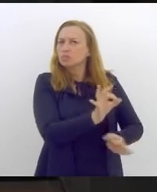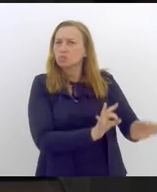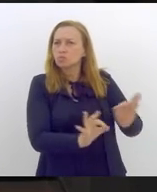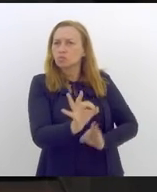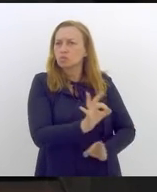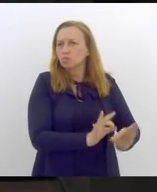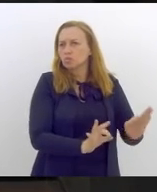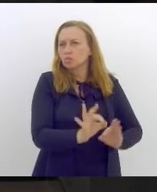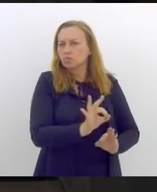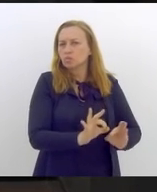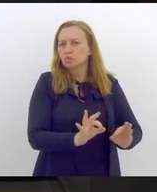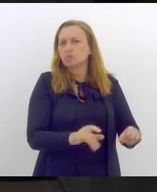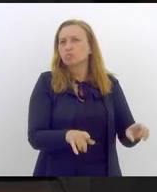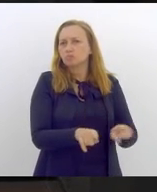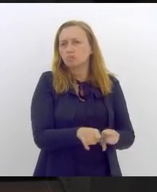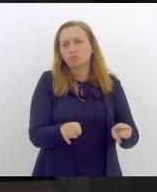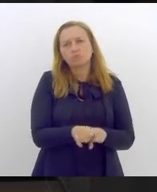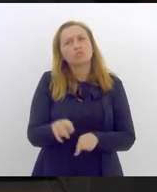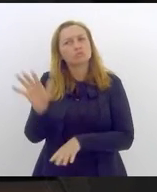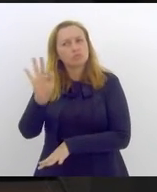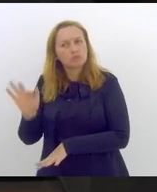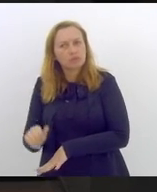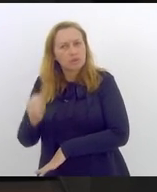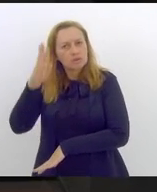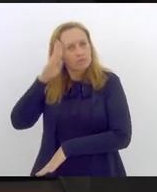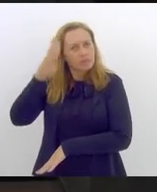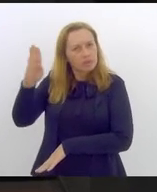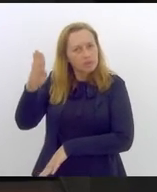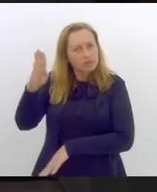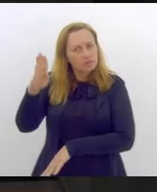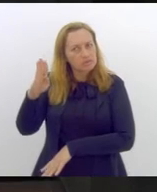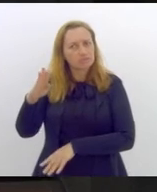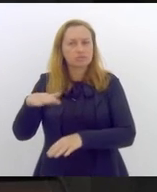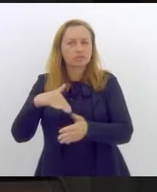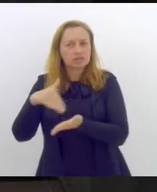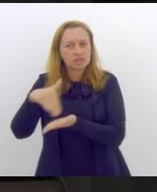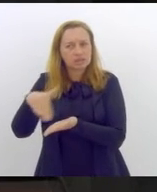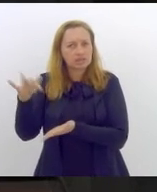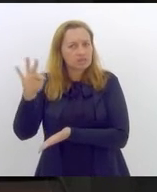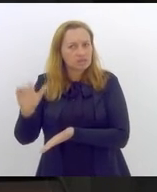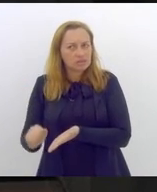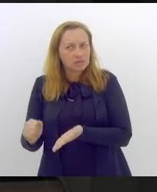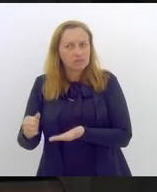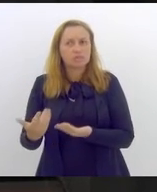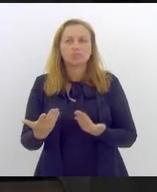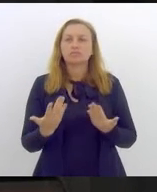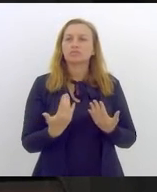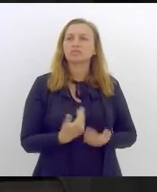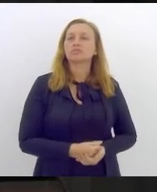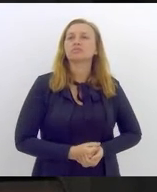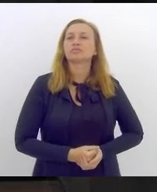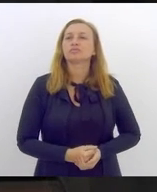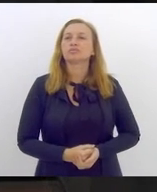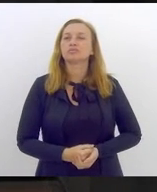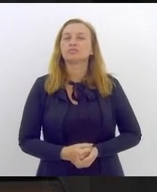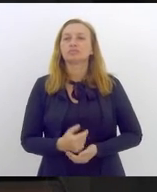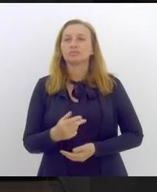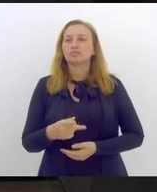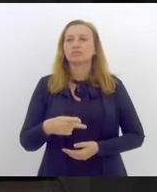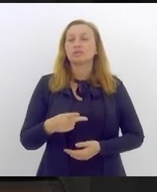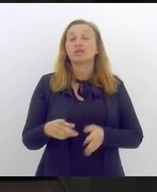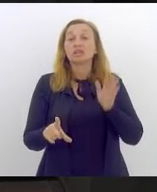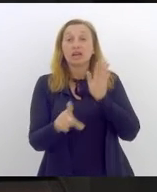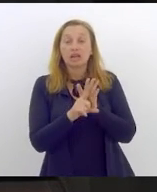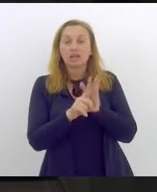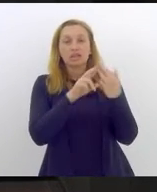e Fazenda principalmente da secretaria de fazenda em cumprimento ao dispositivo da